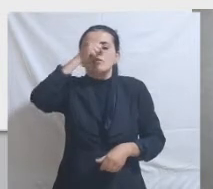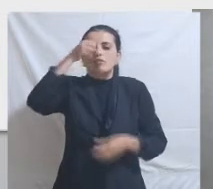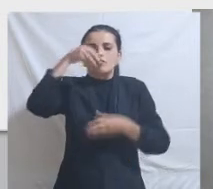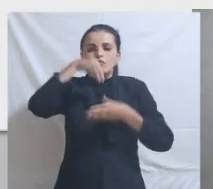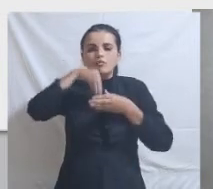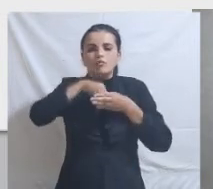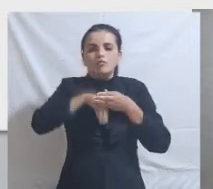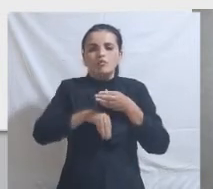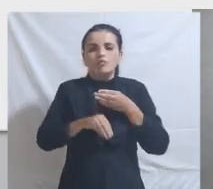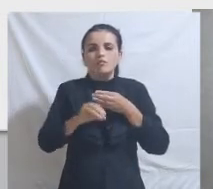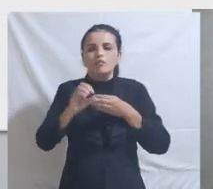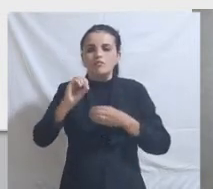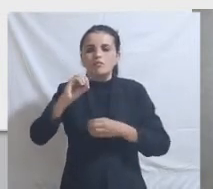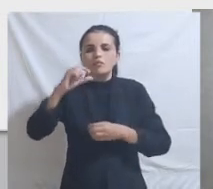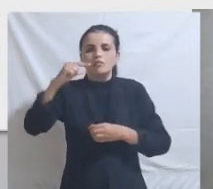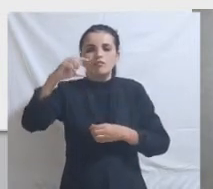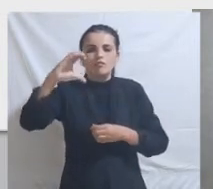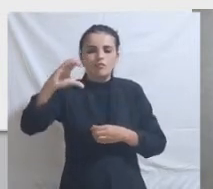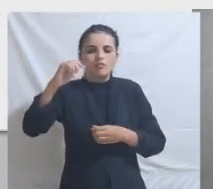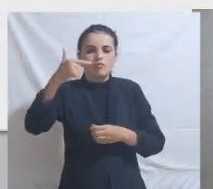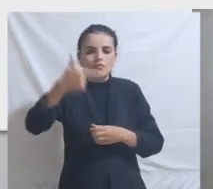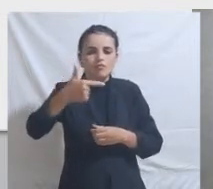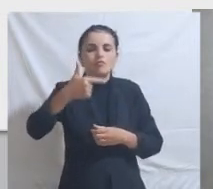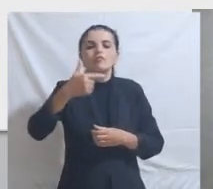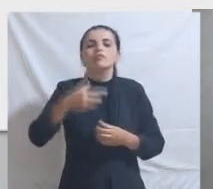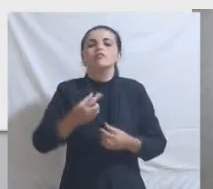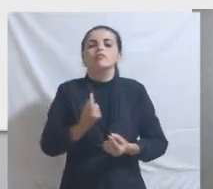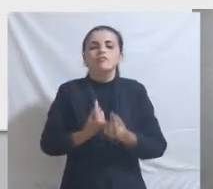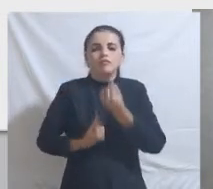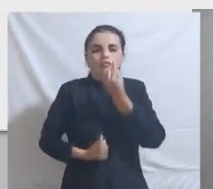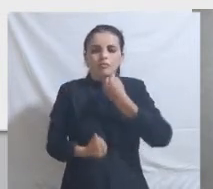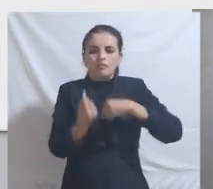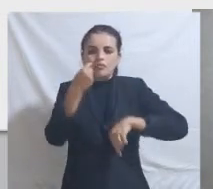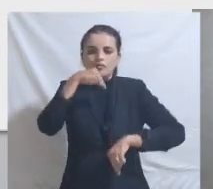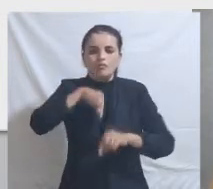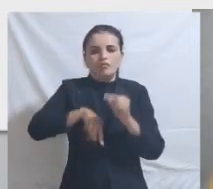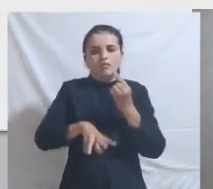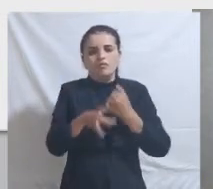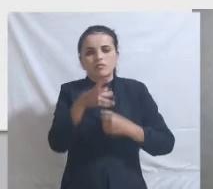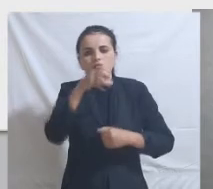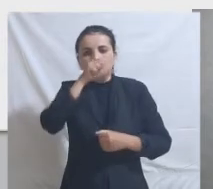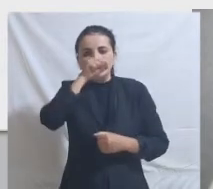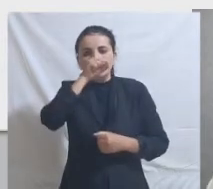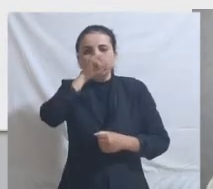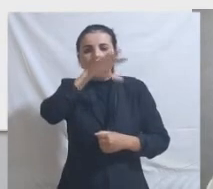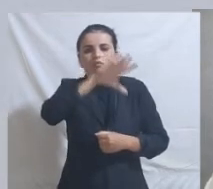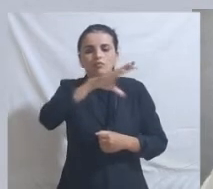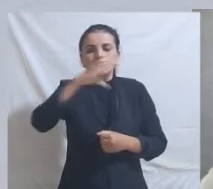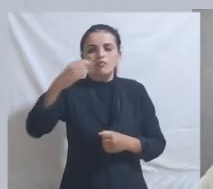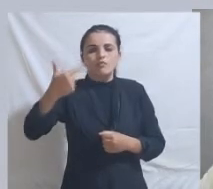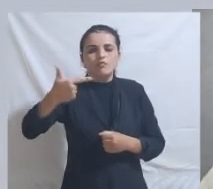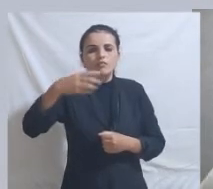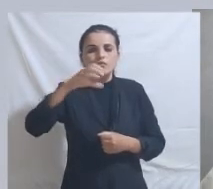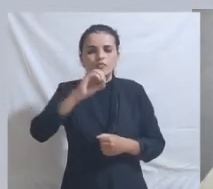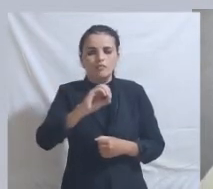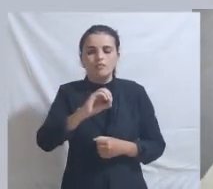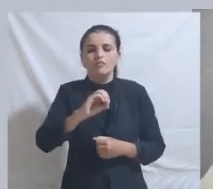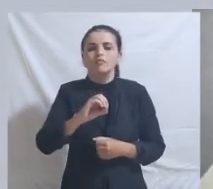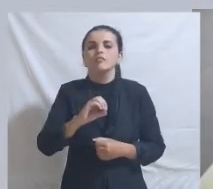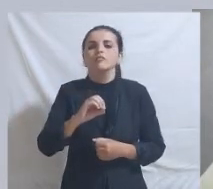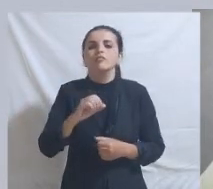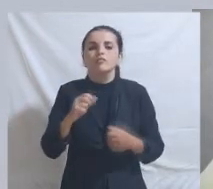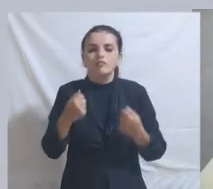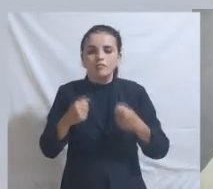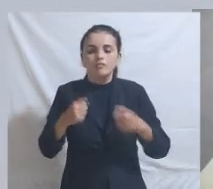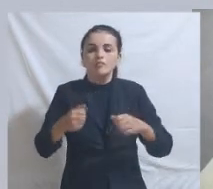com trocas gasosas que ocorrem entre os vasos sanguíneos e as nossas células. Então, vejam